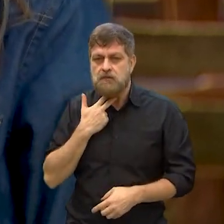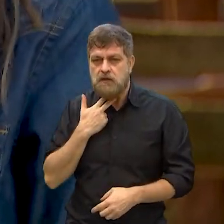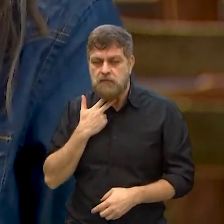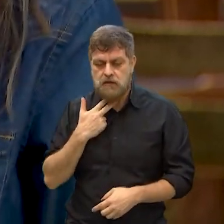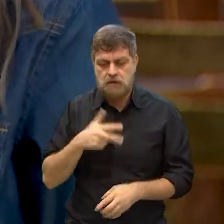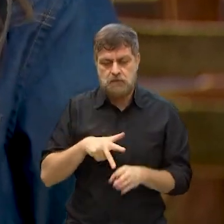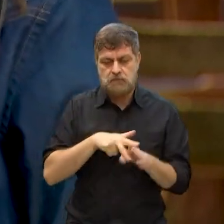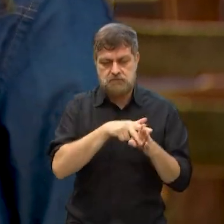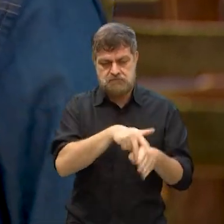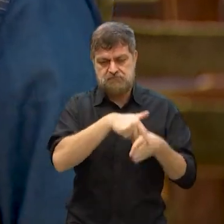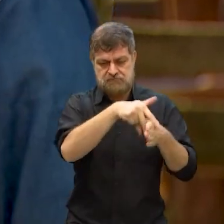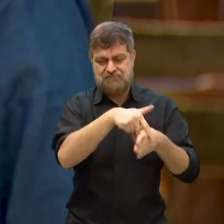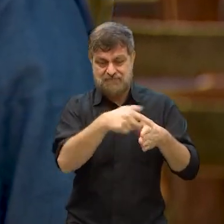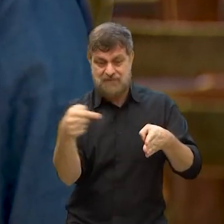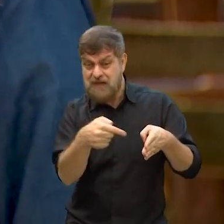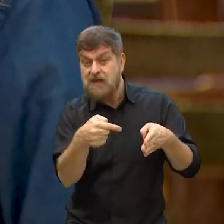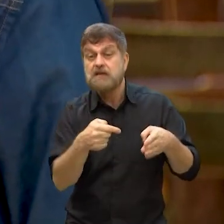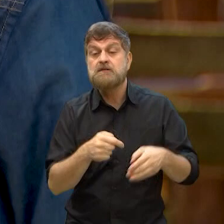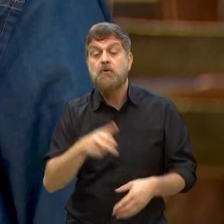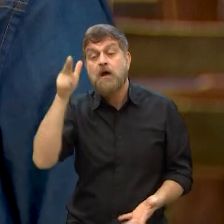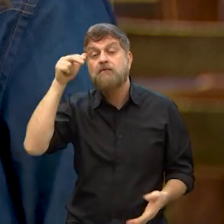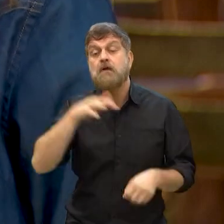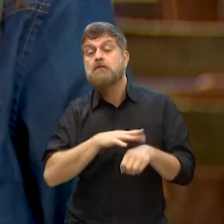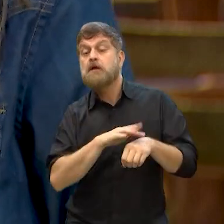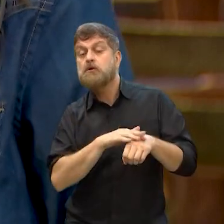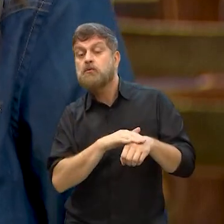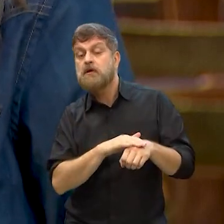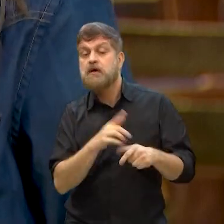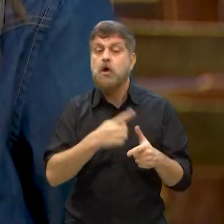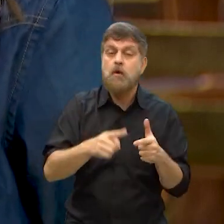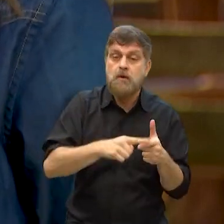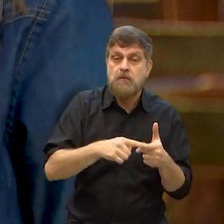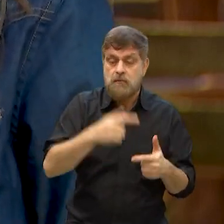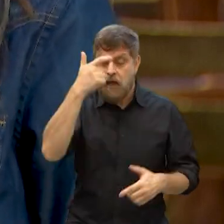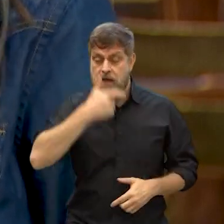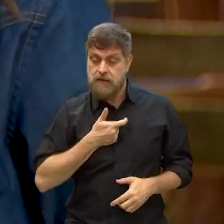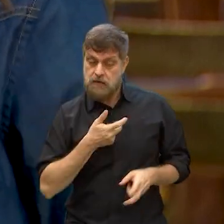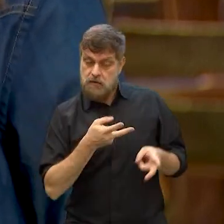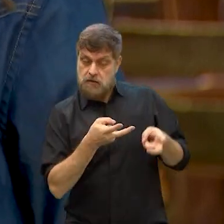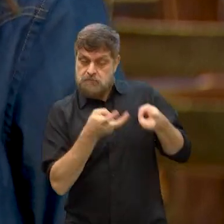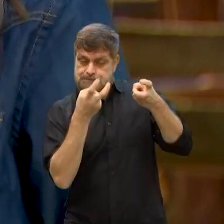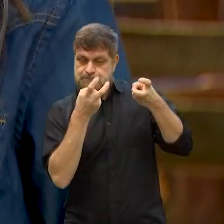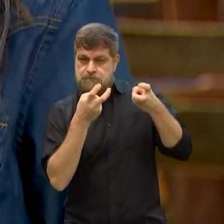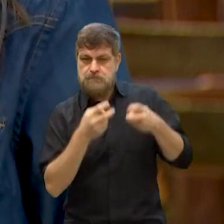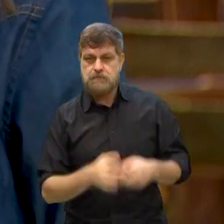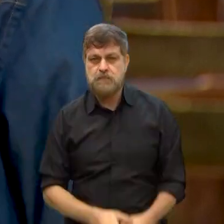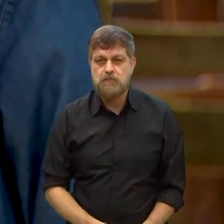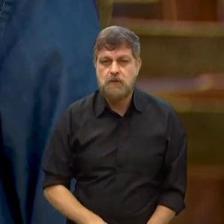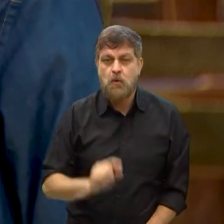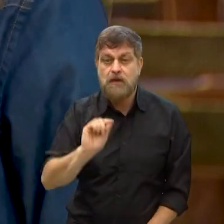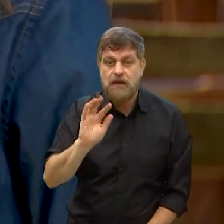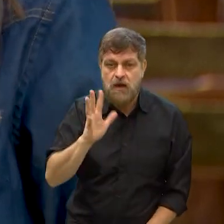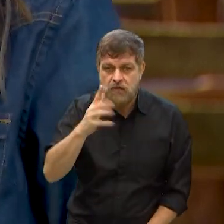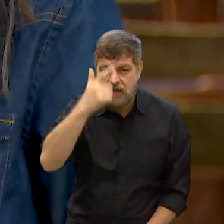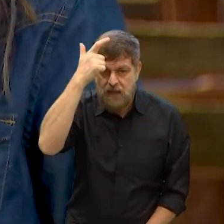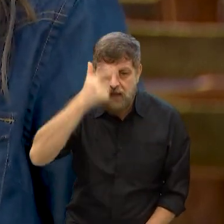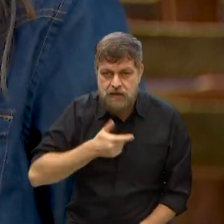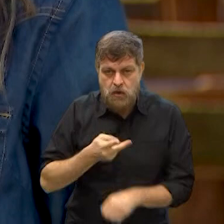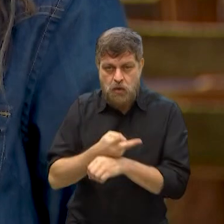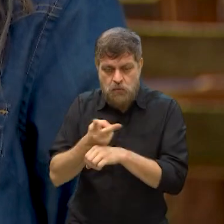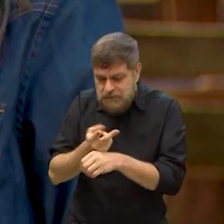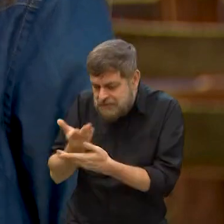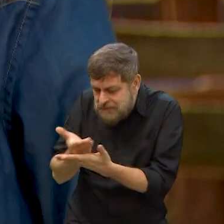porque não adianta colocar um animal num redondel para ser domado, se ele está doente, se ele está com algum problema, se eu não consigo